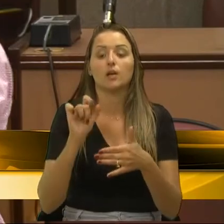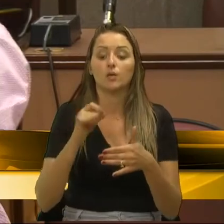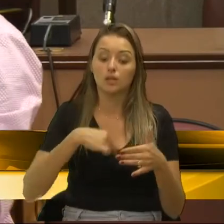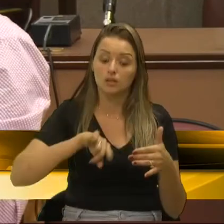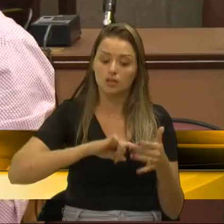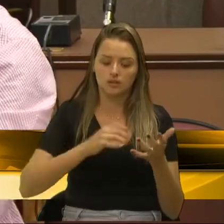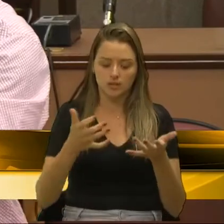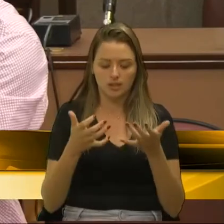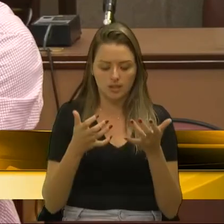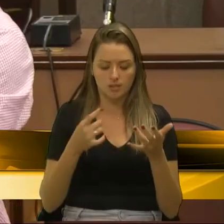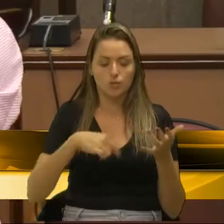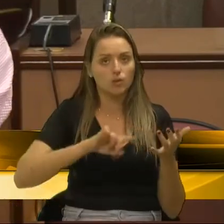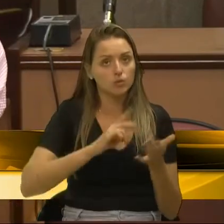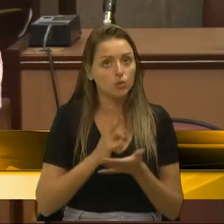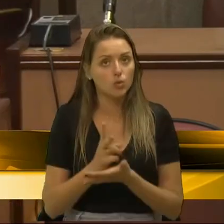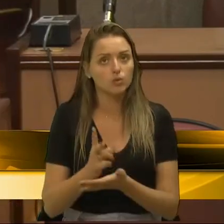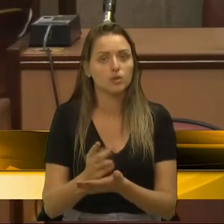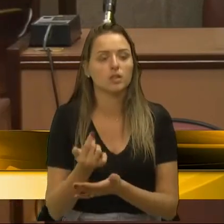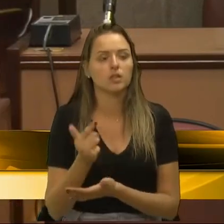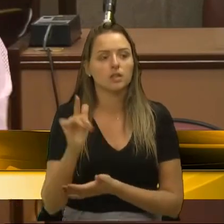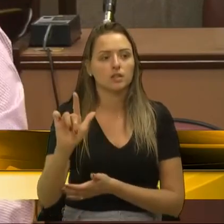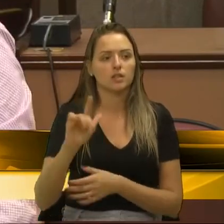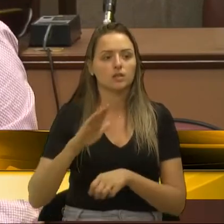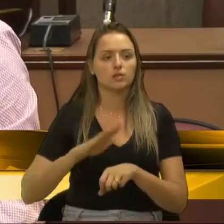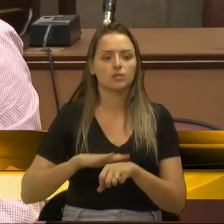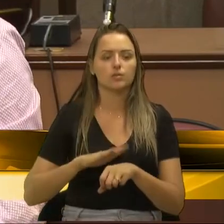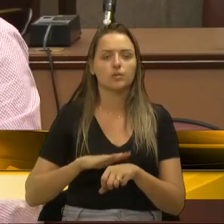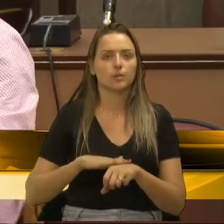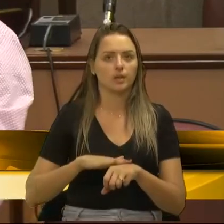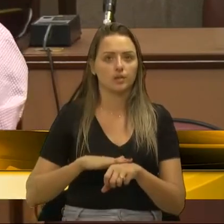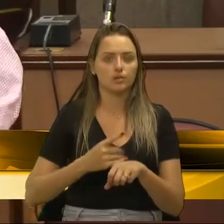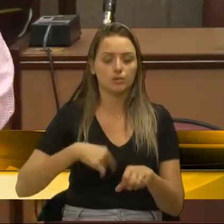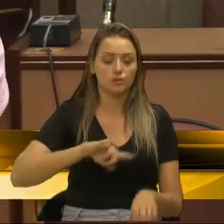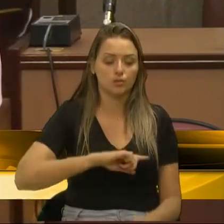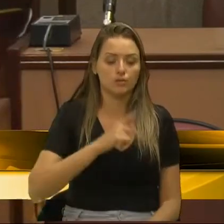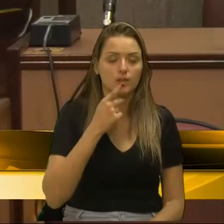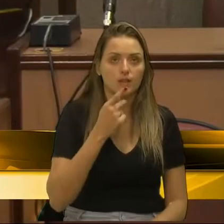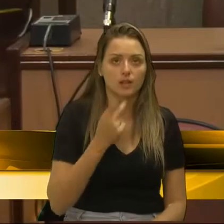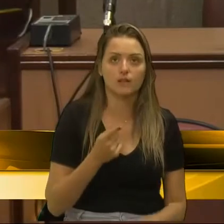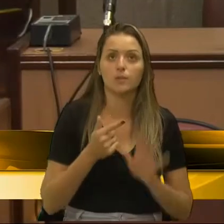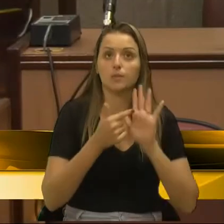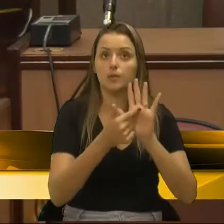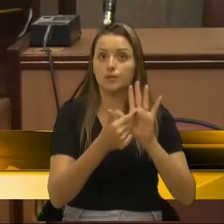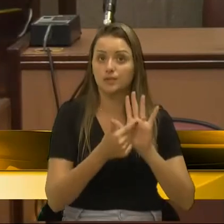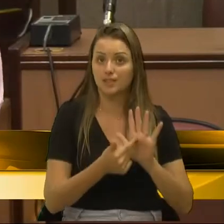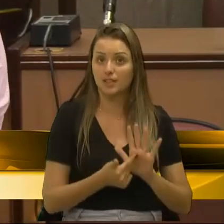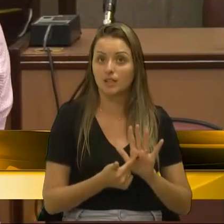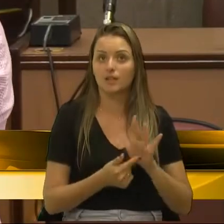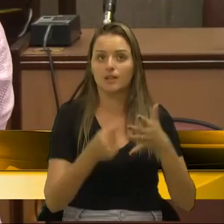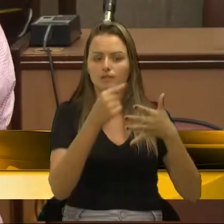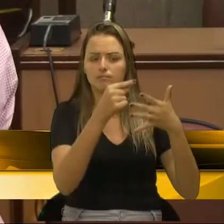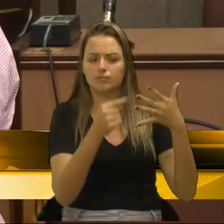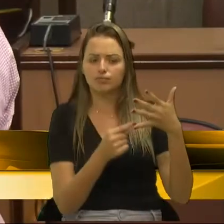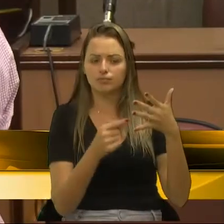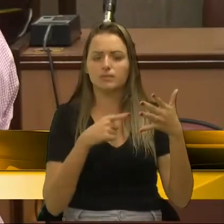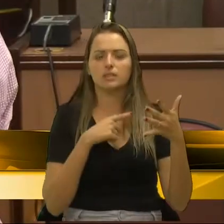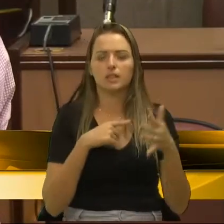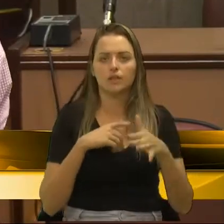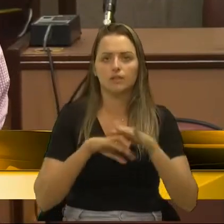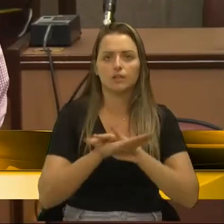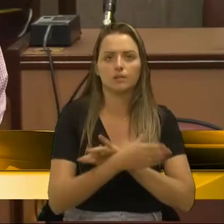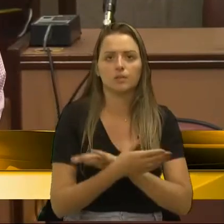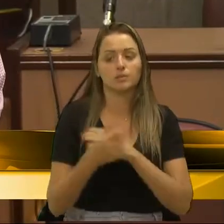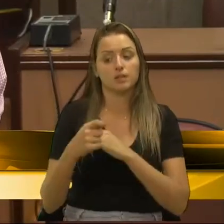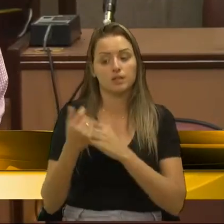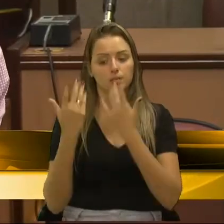a continuidade. Em outras épocas, a gente falava aqui e pontuava, veio lá umas melhorias, a gente até teria que